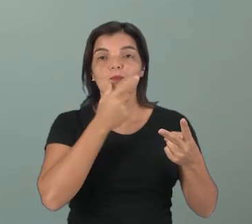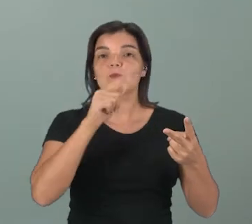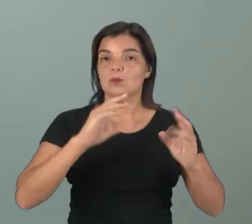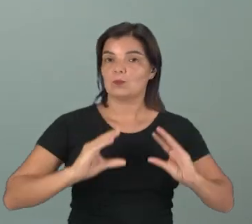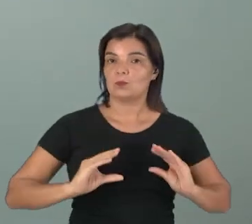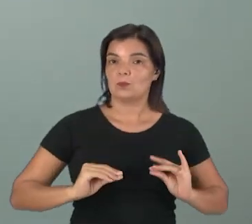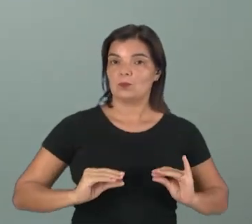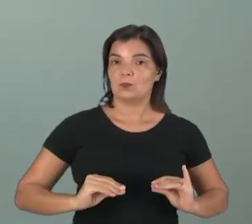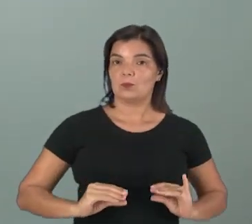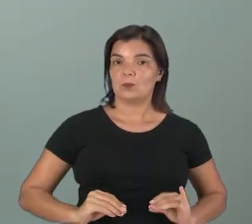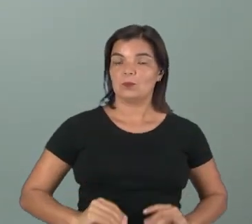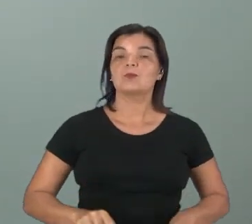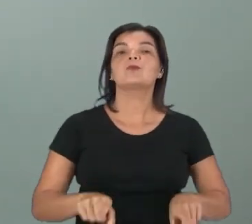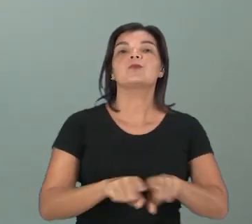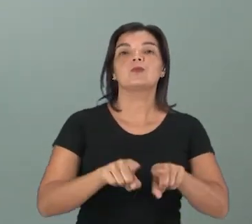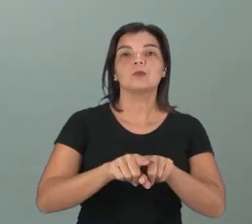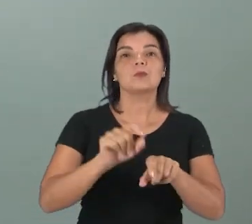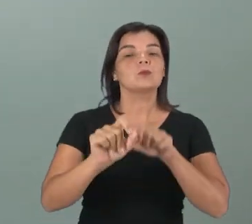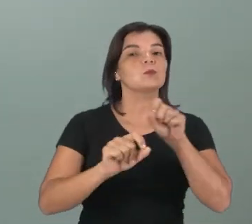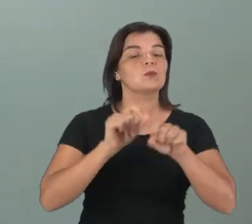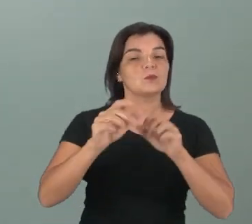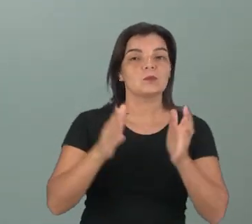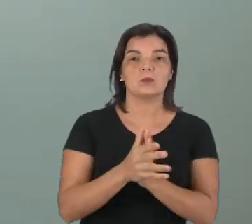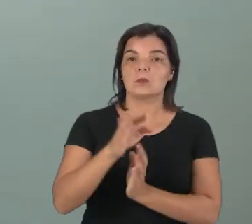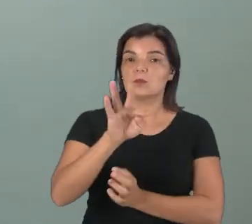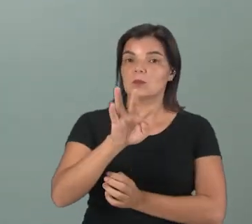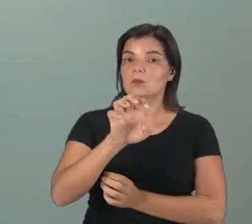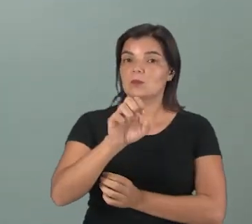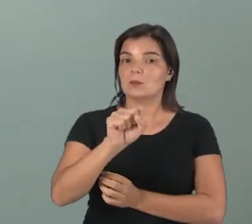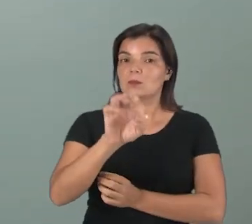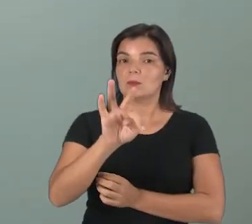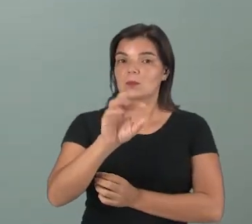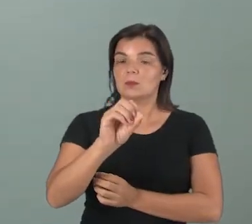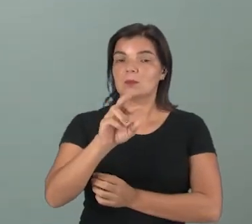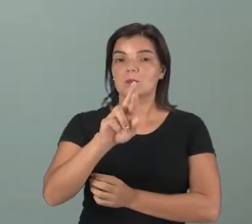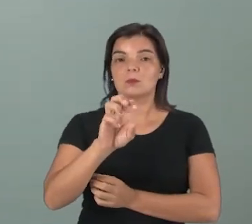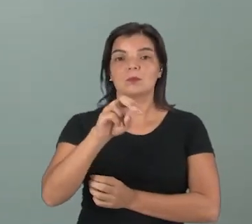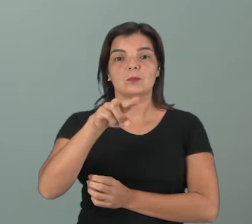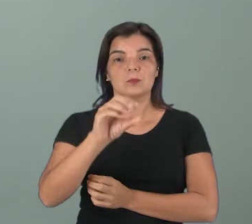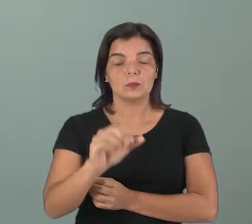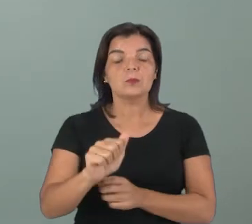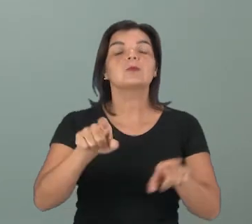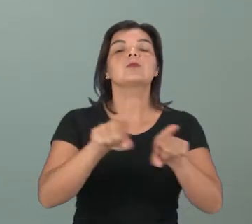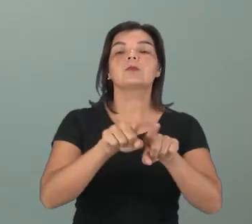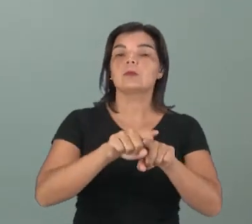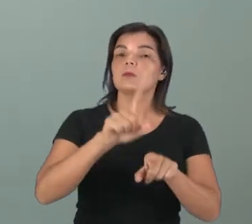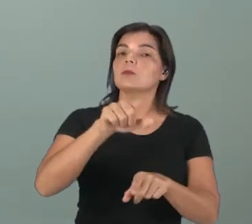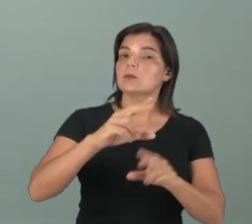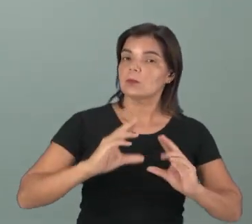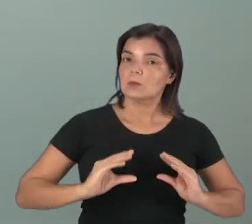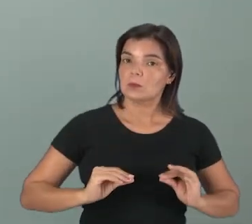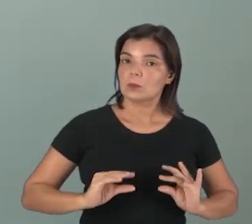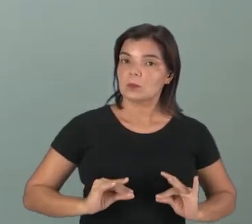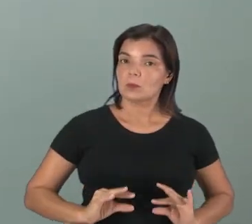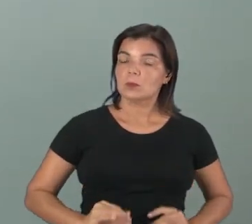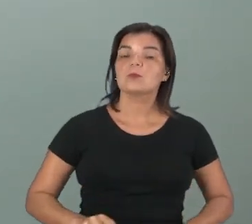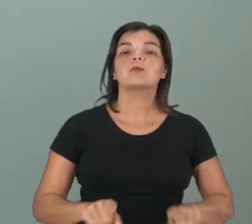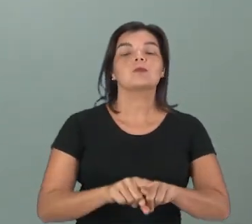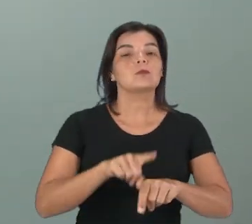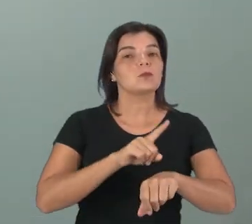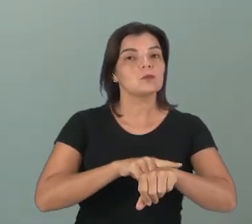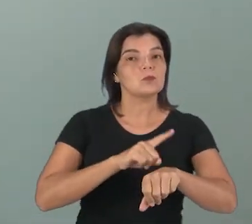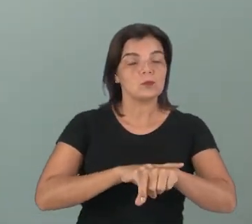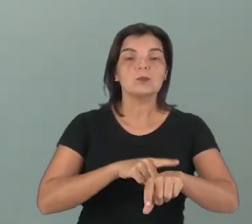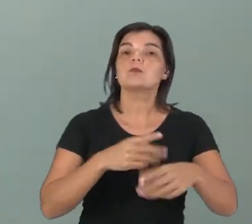sistema reprodutor masculino, a produção desse hormônio vai ser a testosterona. E vai ser esse hormônio também que, no momento